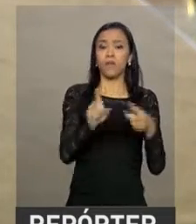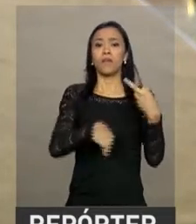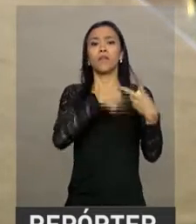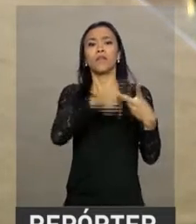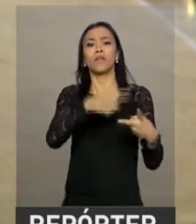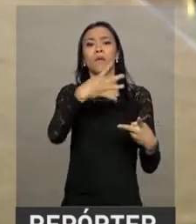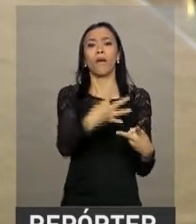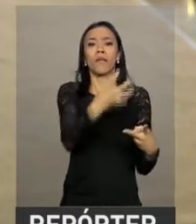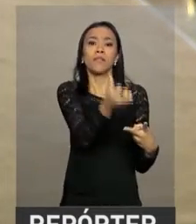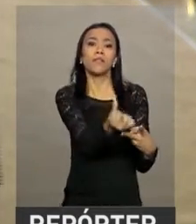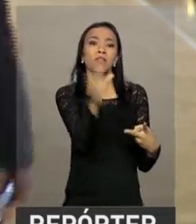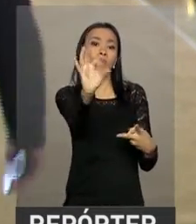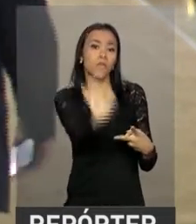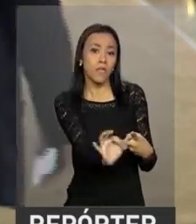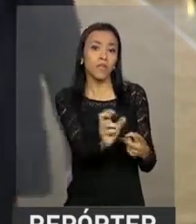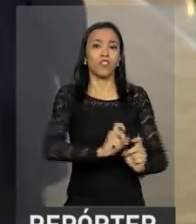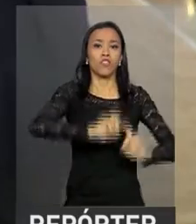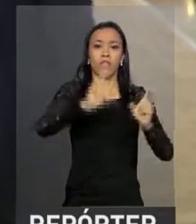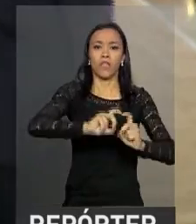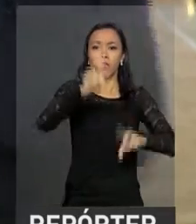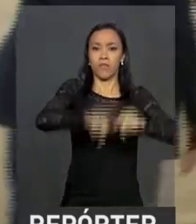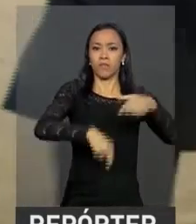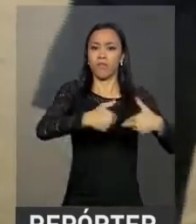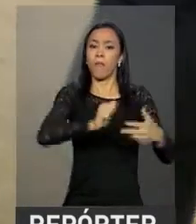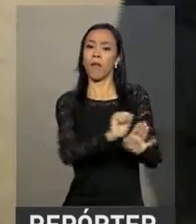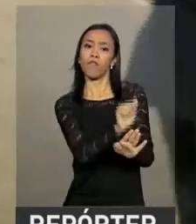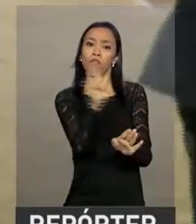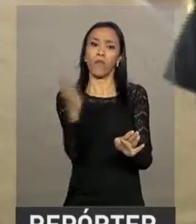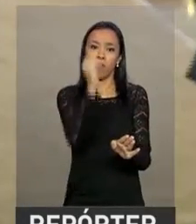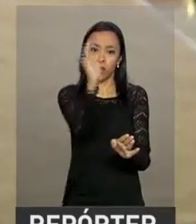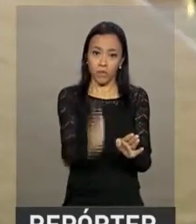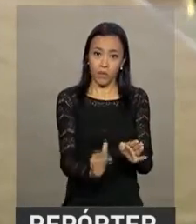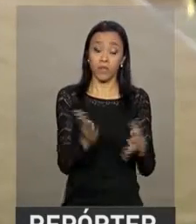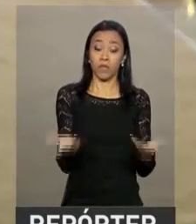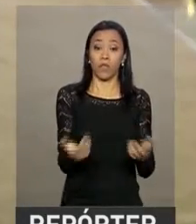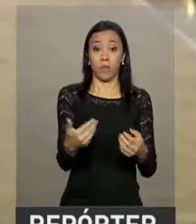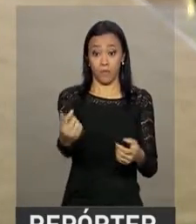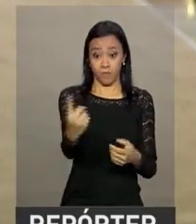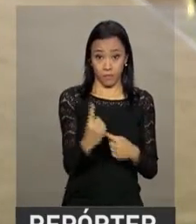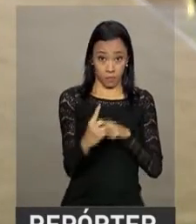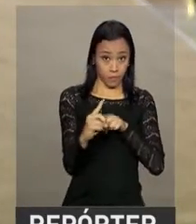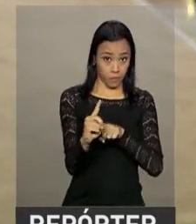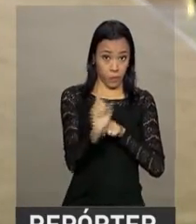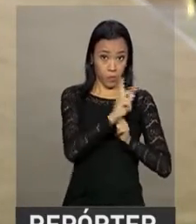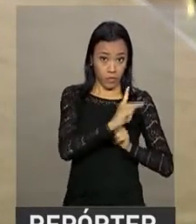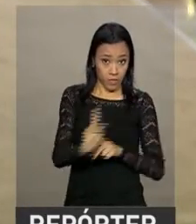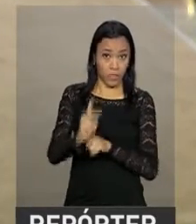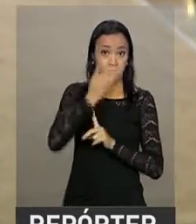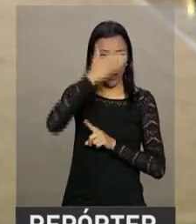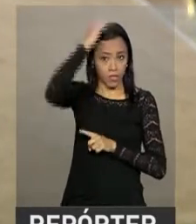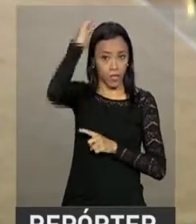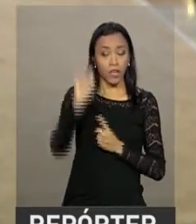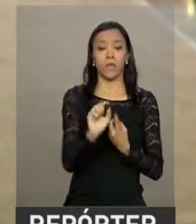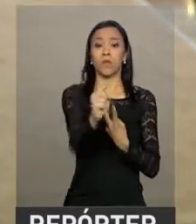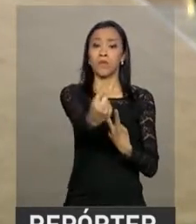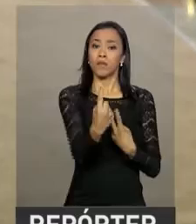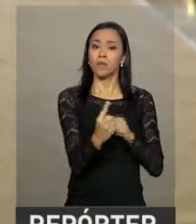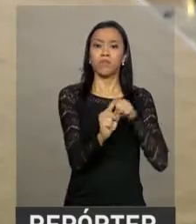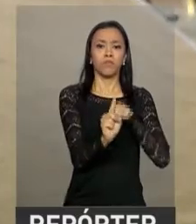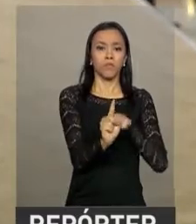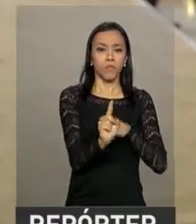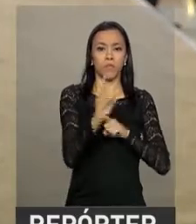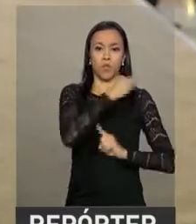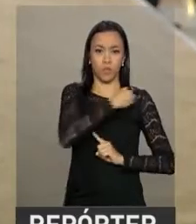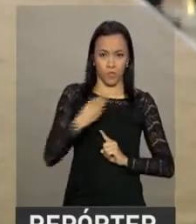por 46 por cento das exportações vão estar presente aqui no lançamento o presidente o sítio Michel Temer eo ministro da